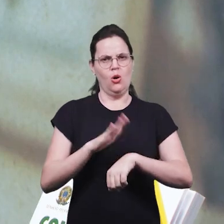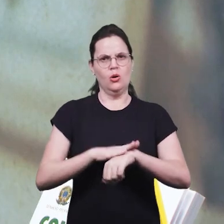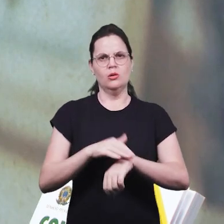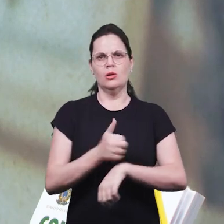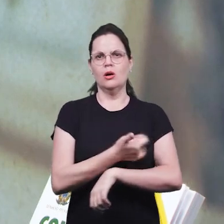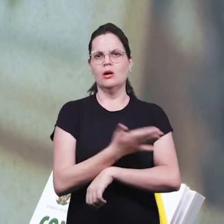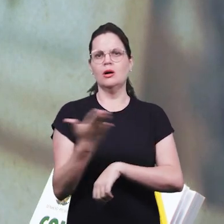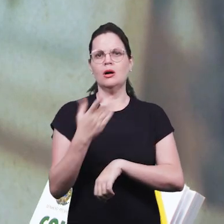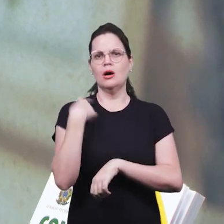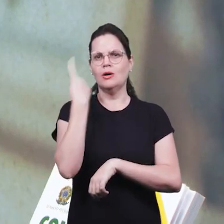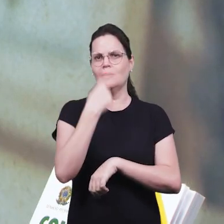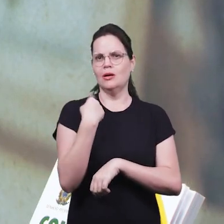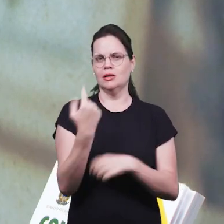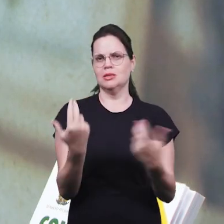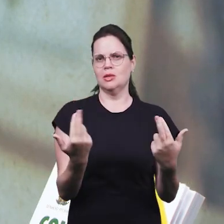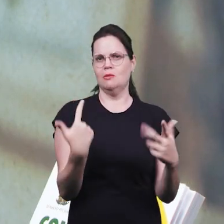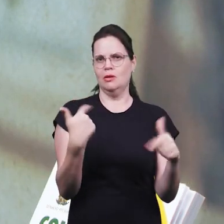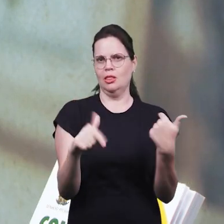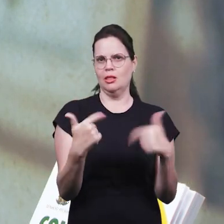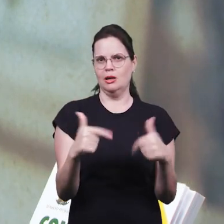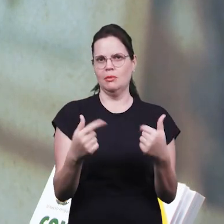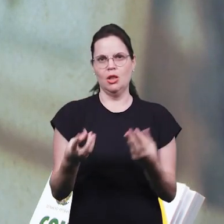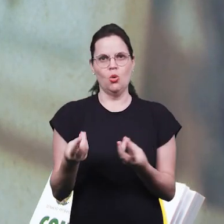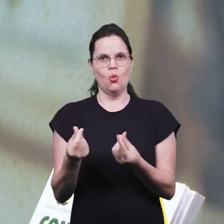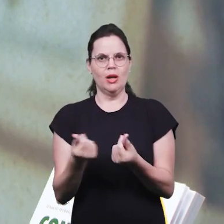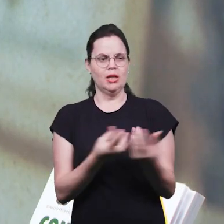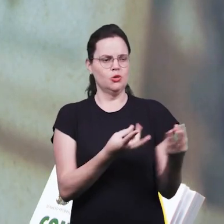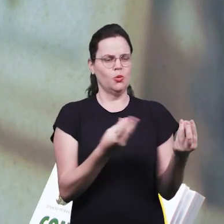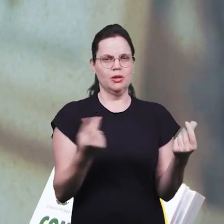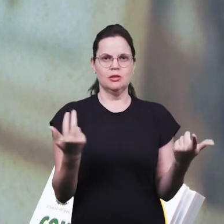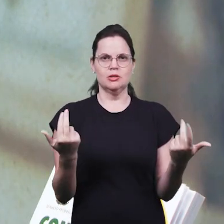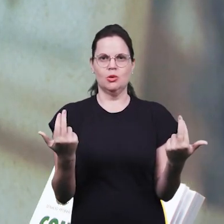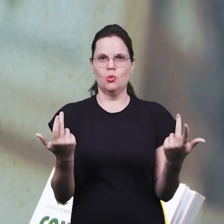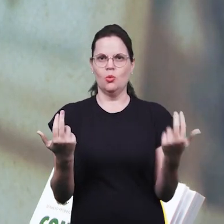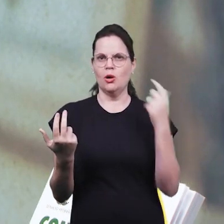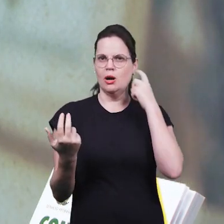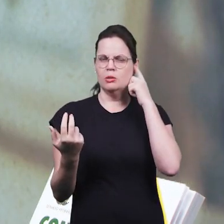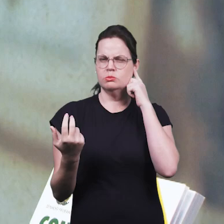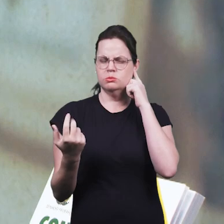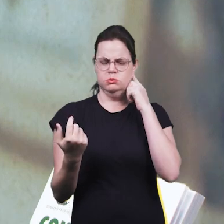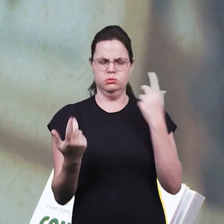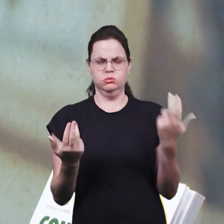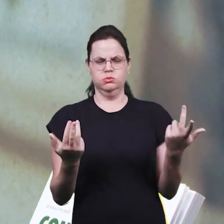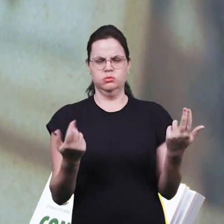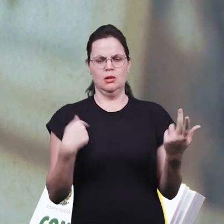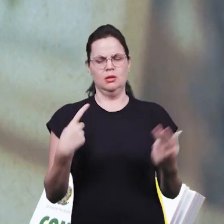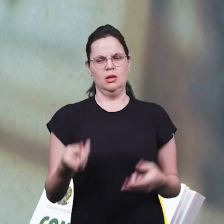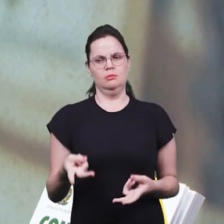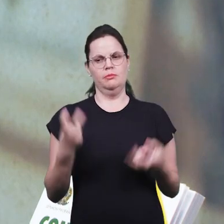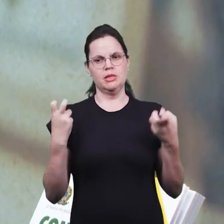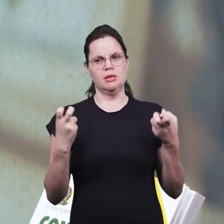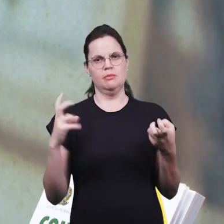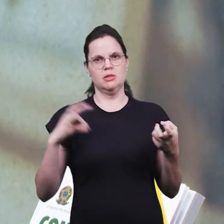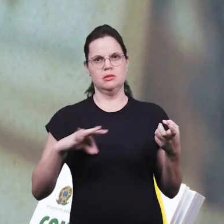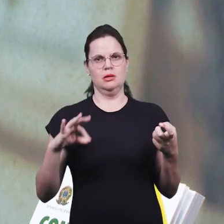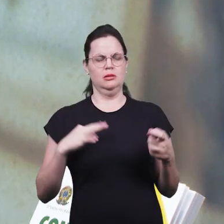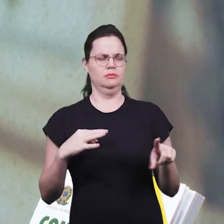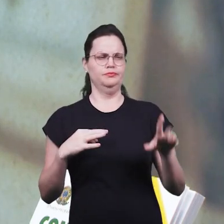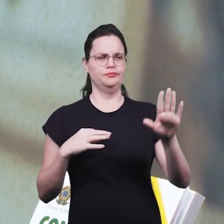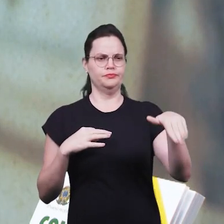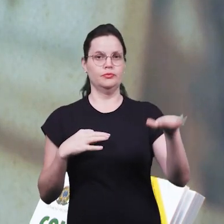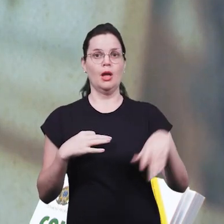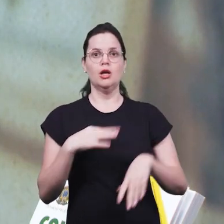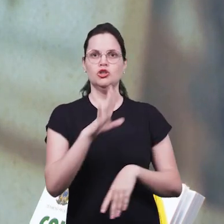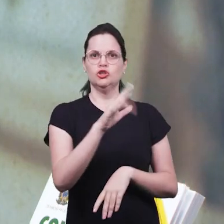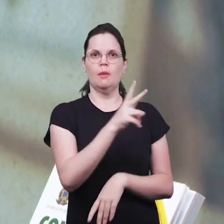mesma qualidade de entrega do serviço dela para a empresa, ela pode olhar e questionar primeiro para o seu contratante. Falar assim, olha só,